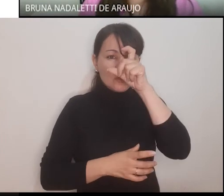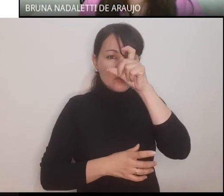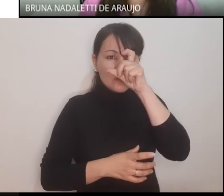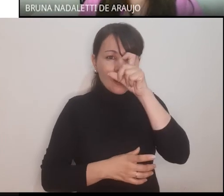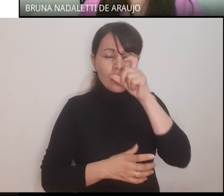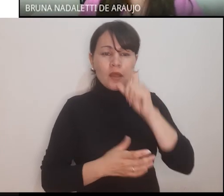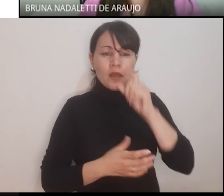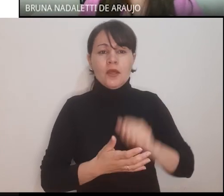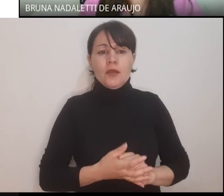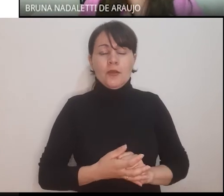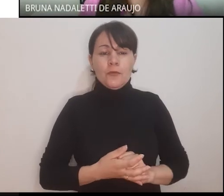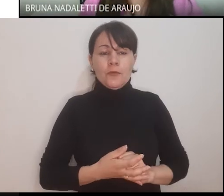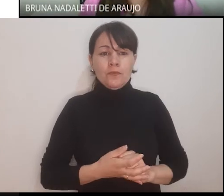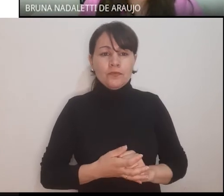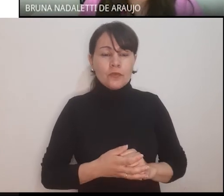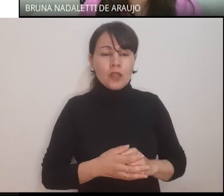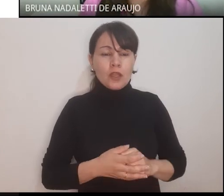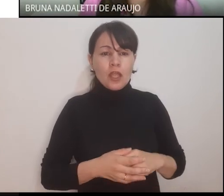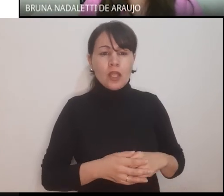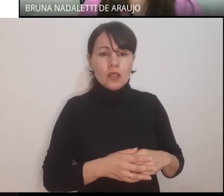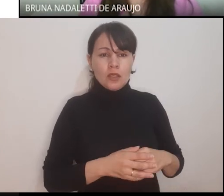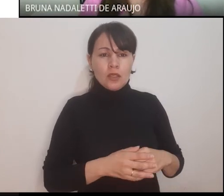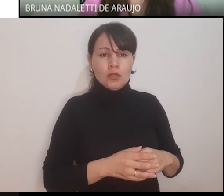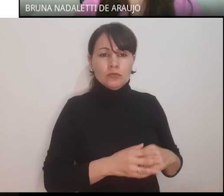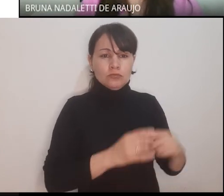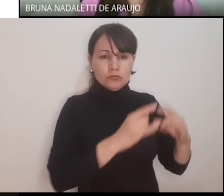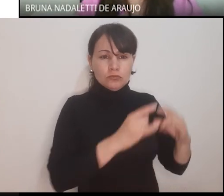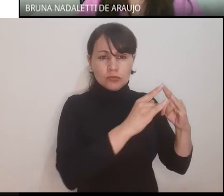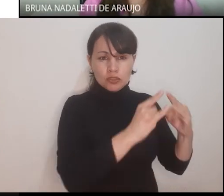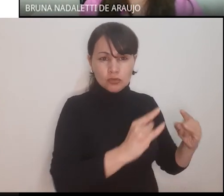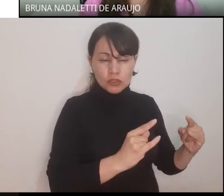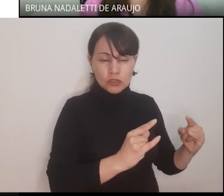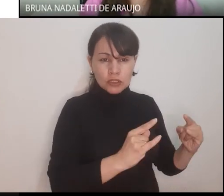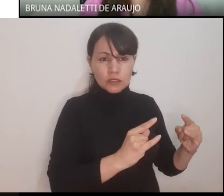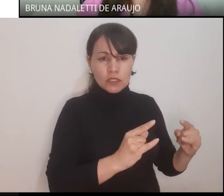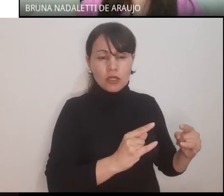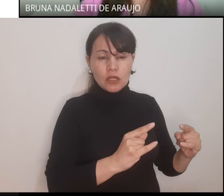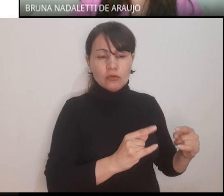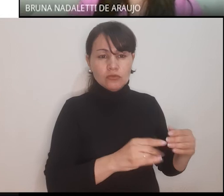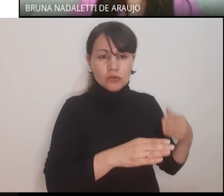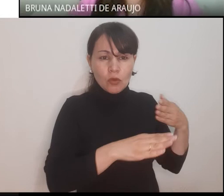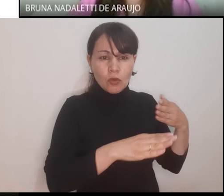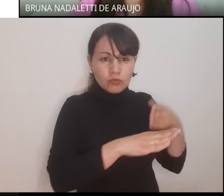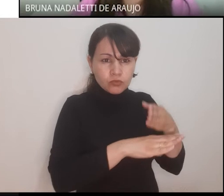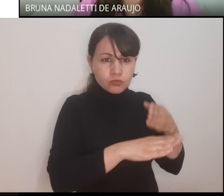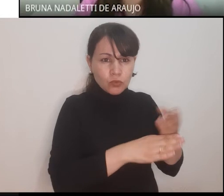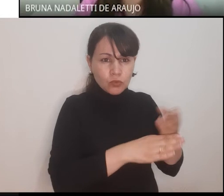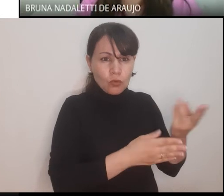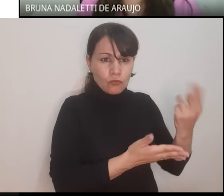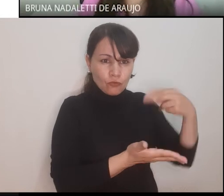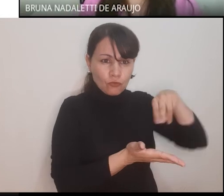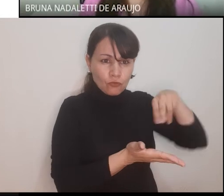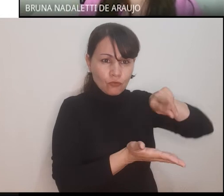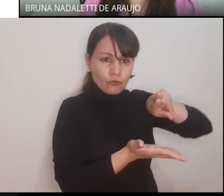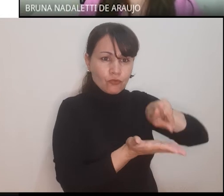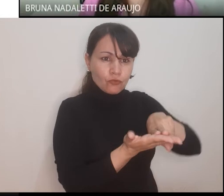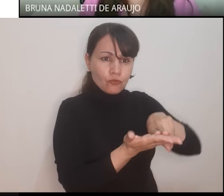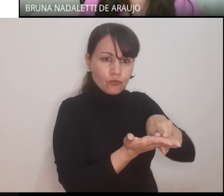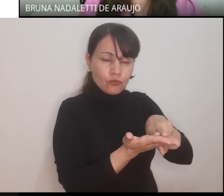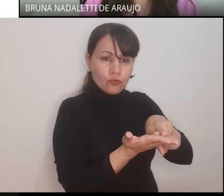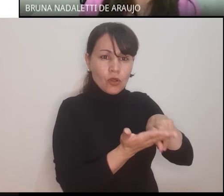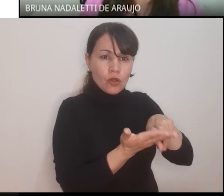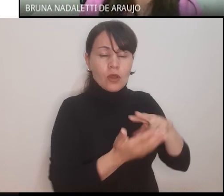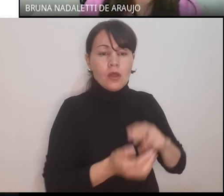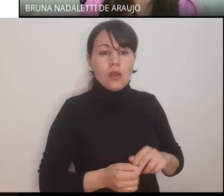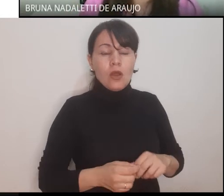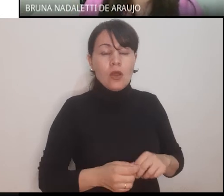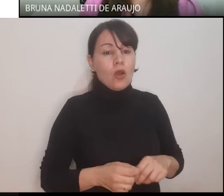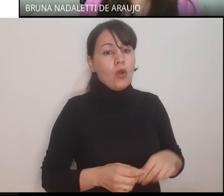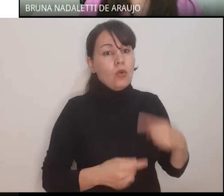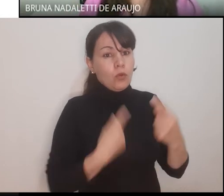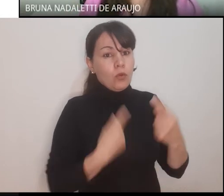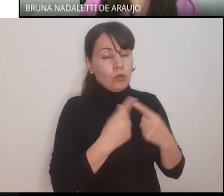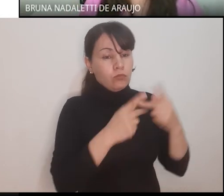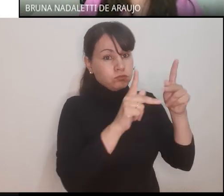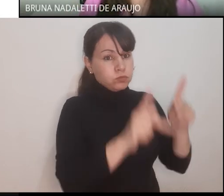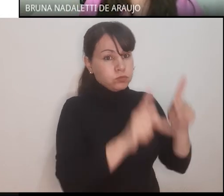até mesmo, né, em unidades de internação em que o paciente, talvez um renal crônico, veio